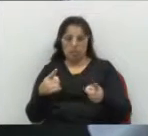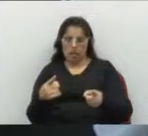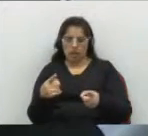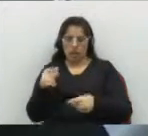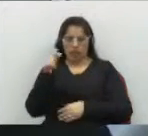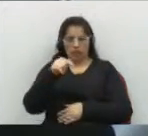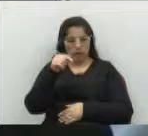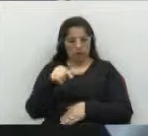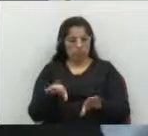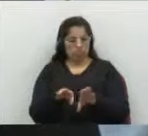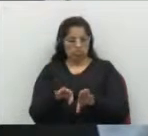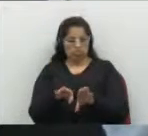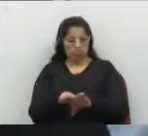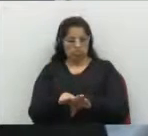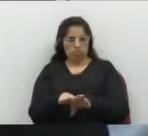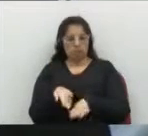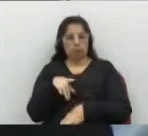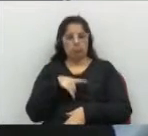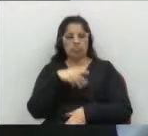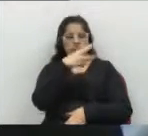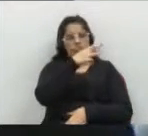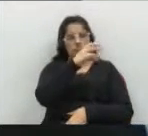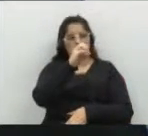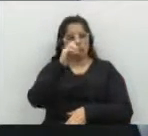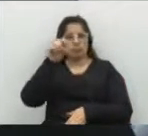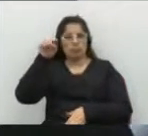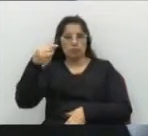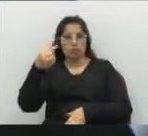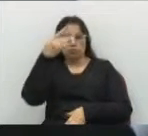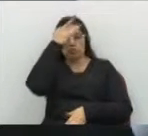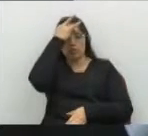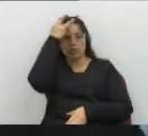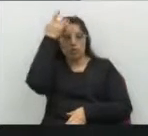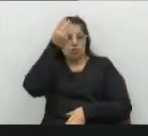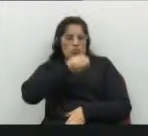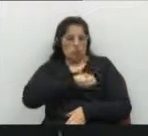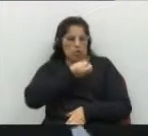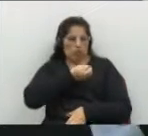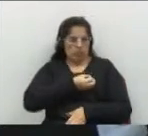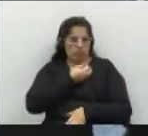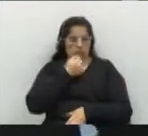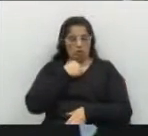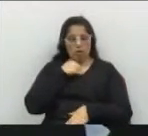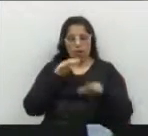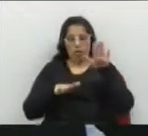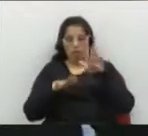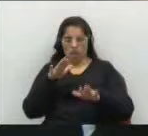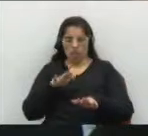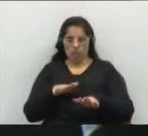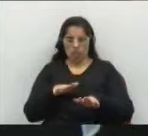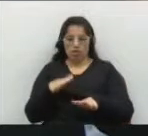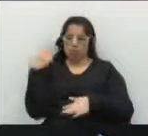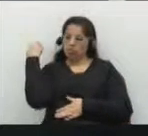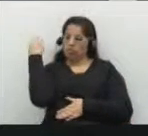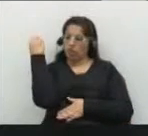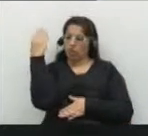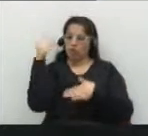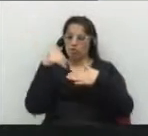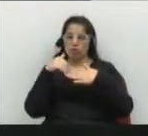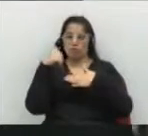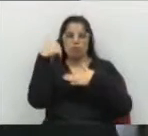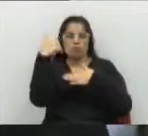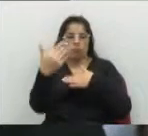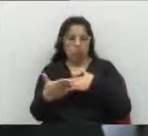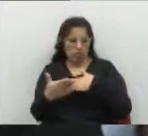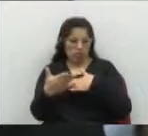mil habitantes. Então, eu muitas vezes pego a minha caminhonete, vou viajar para fora, porque não tem um